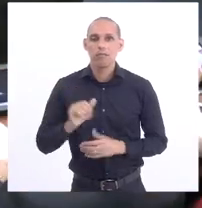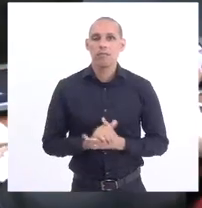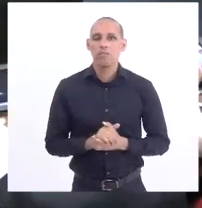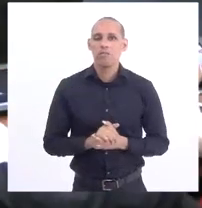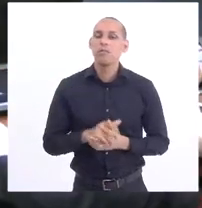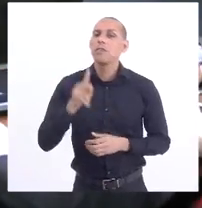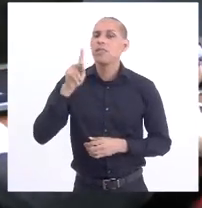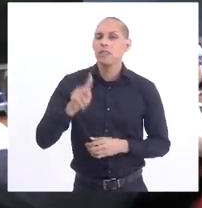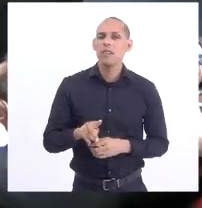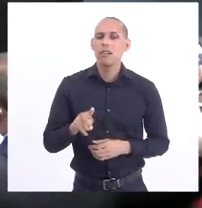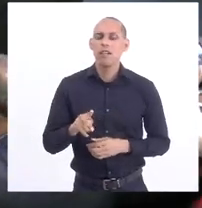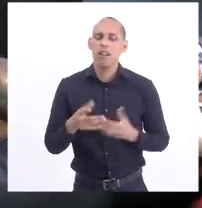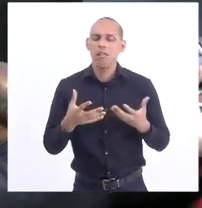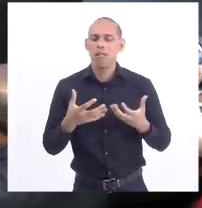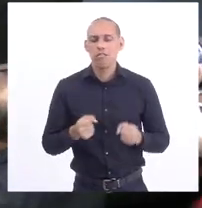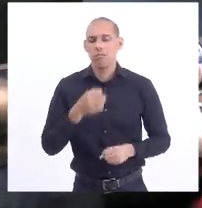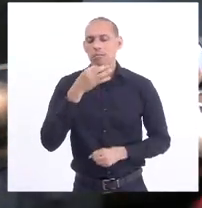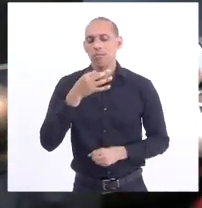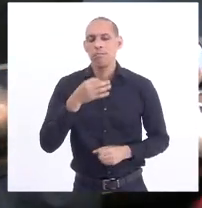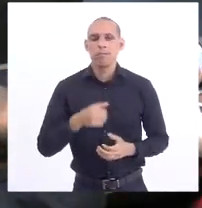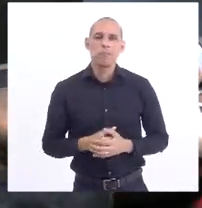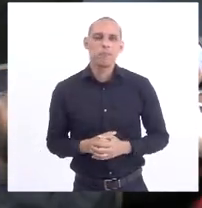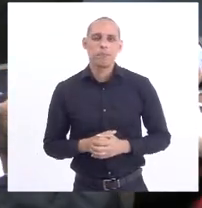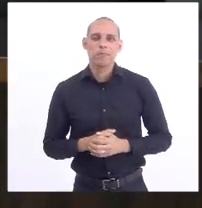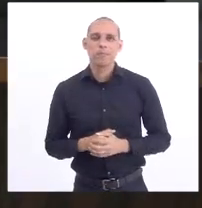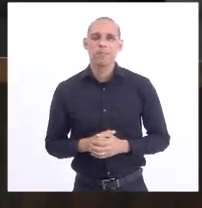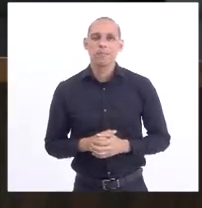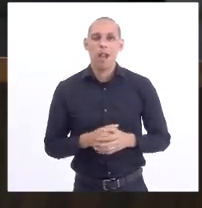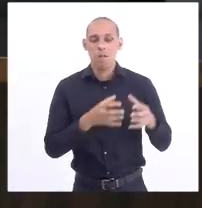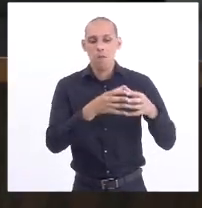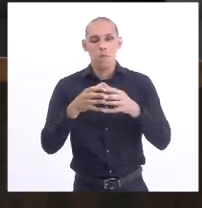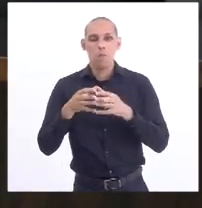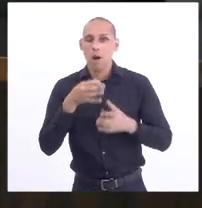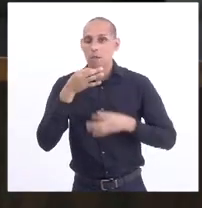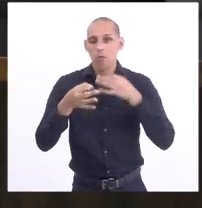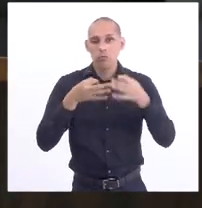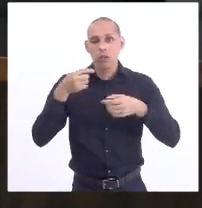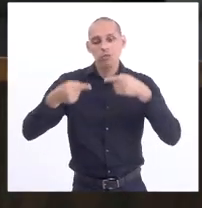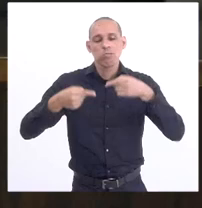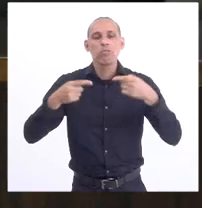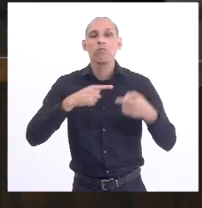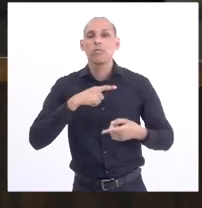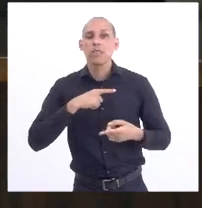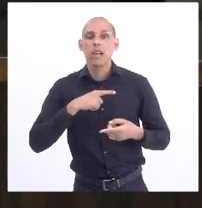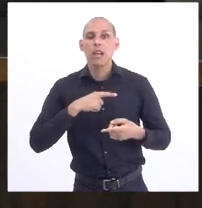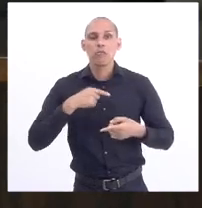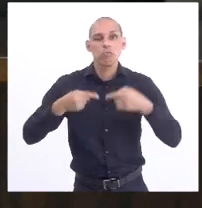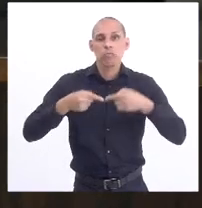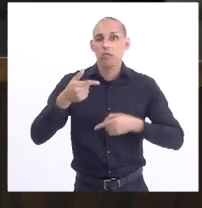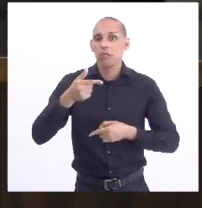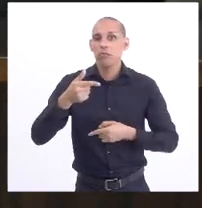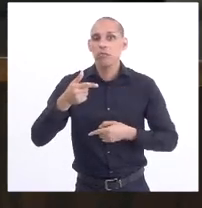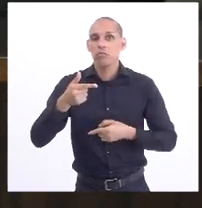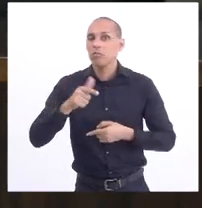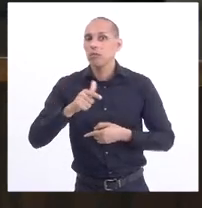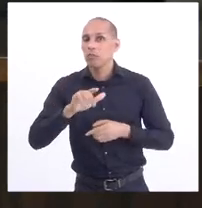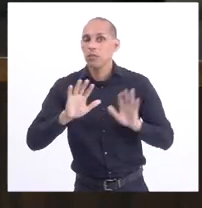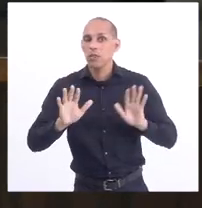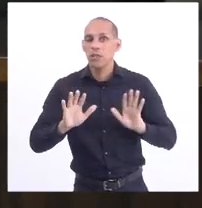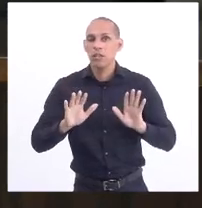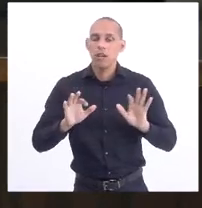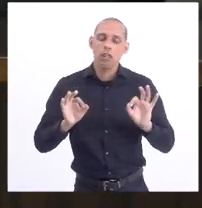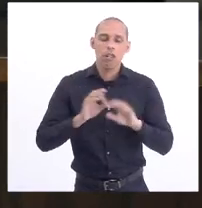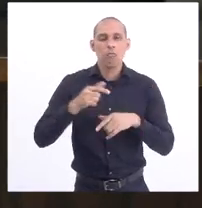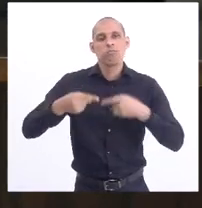Senhor presidente, o parecer é favorável. Os pareceres emitidos em discussão. Não havendo que queira discutir,